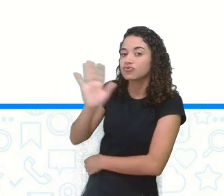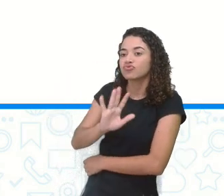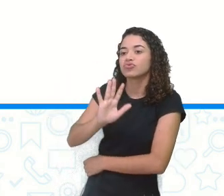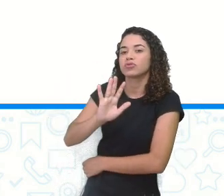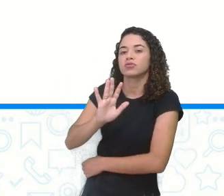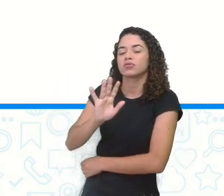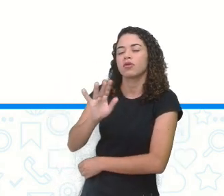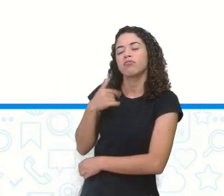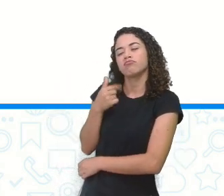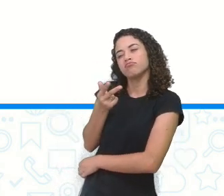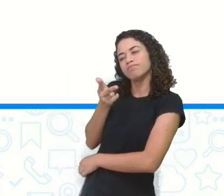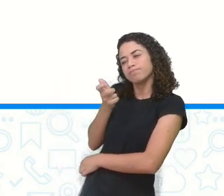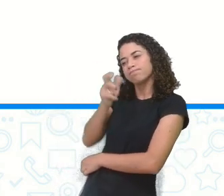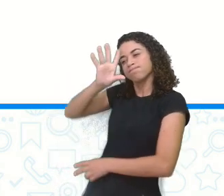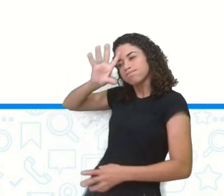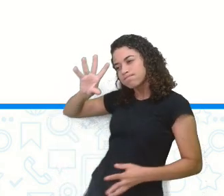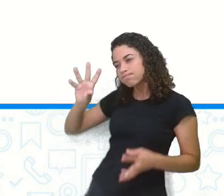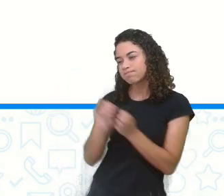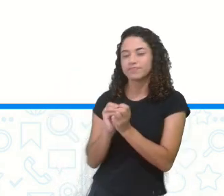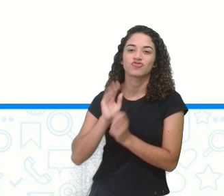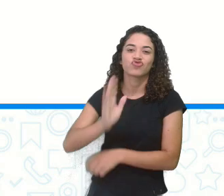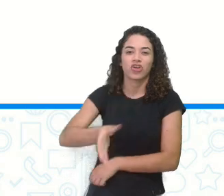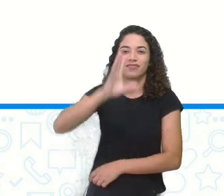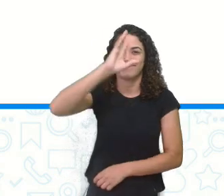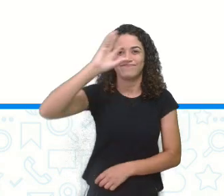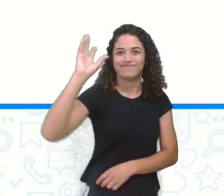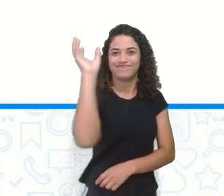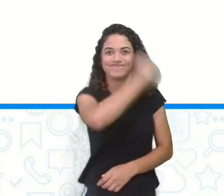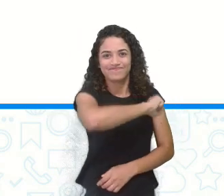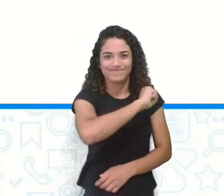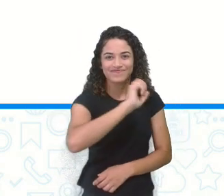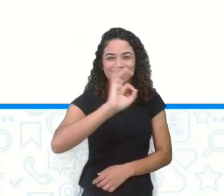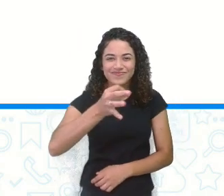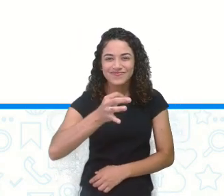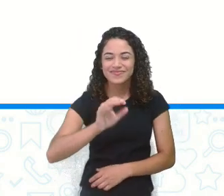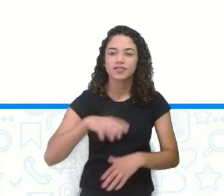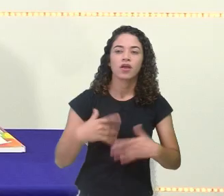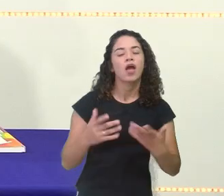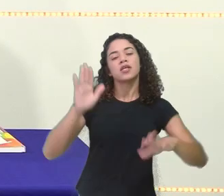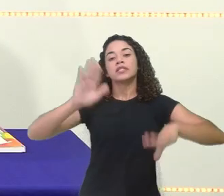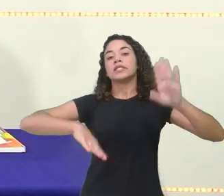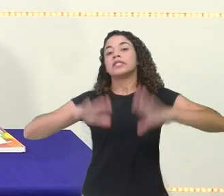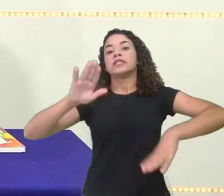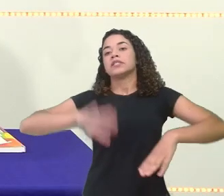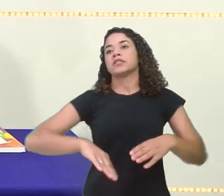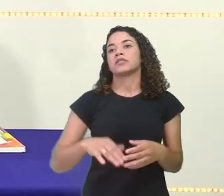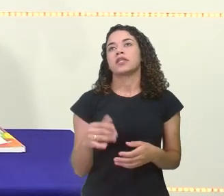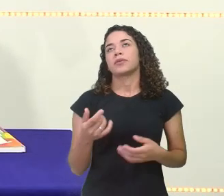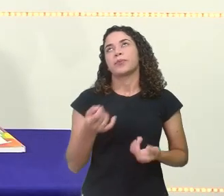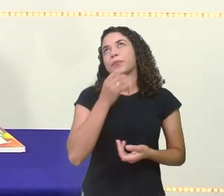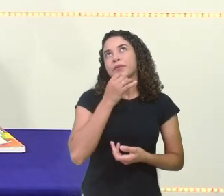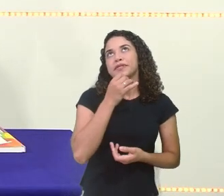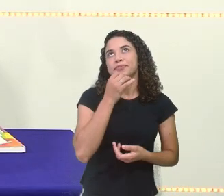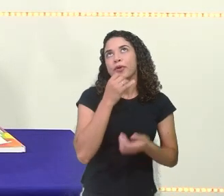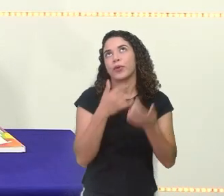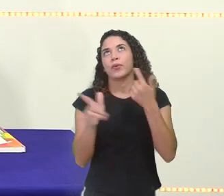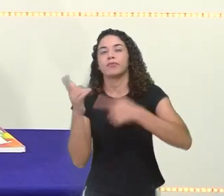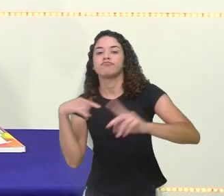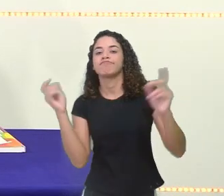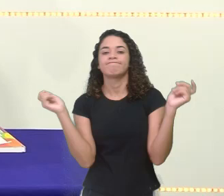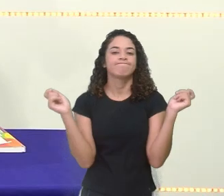já falam com a gente, tá? Então, embora eles não excluam, né, outras